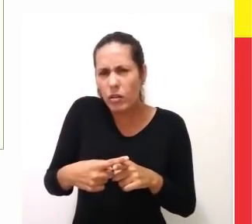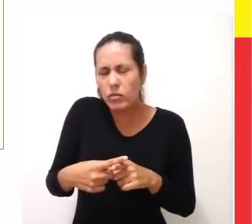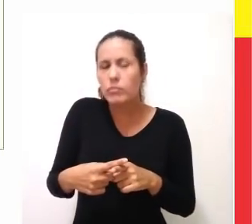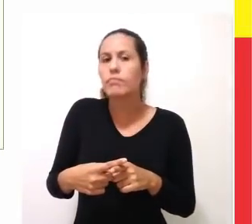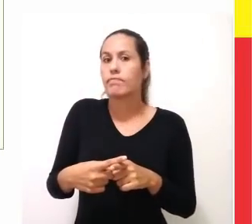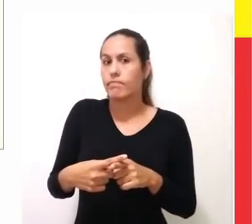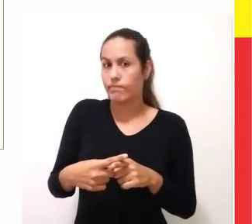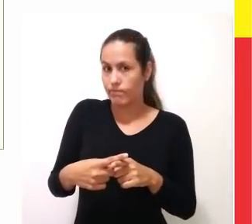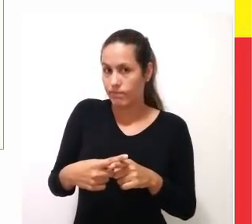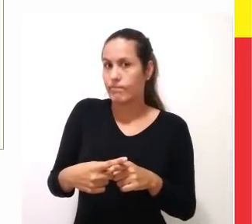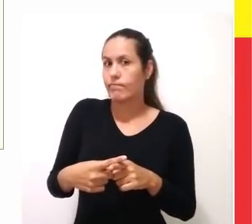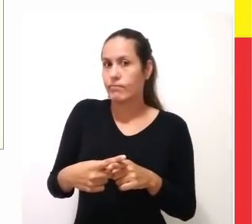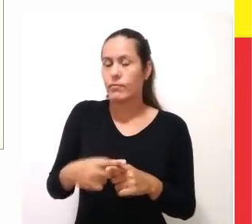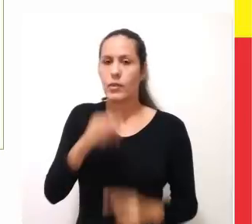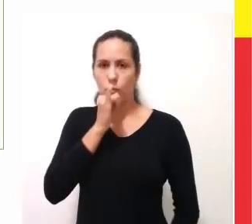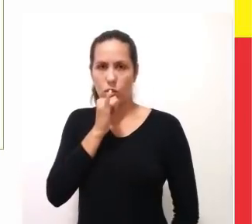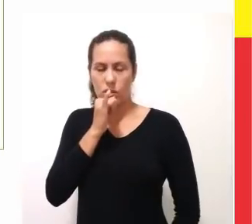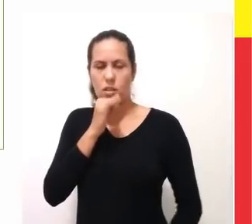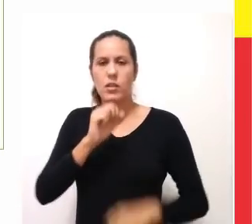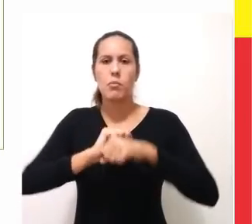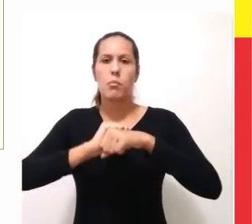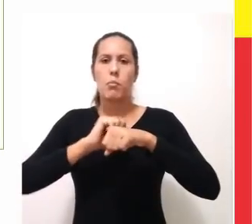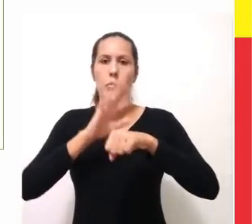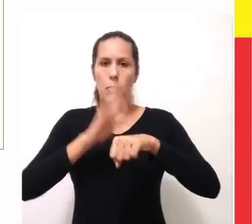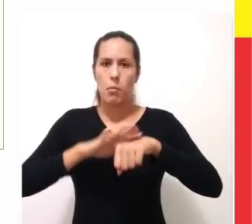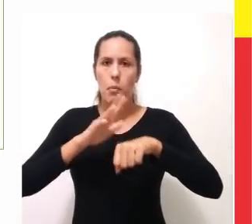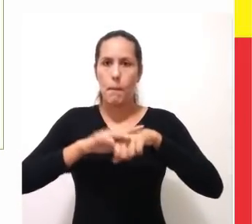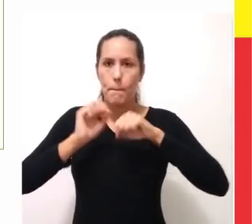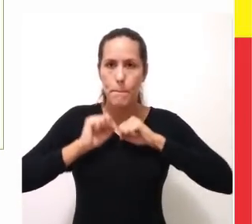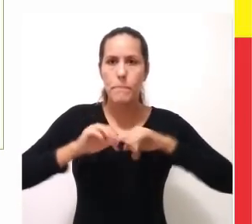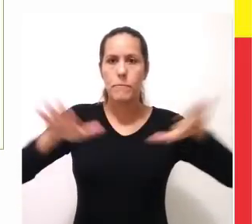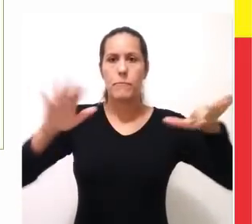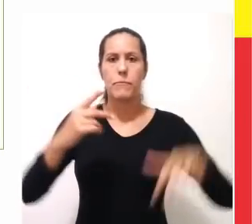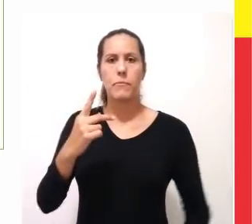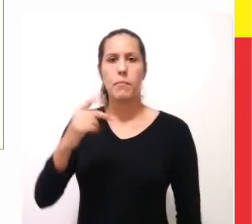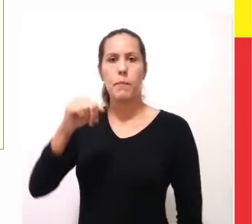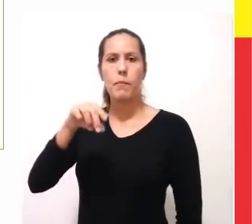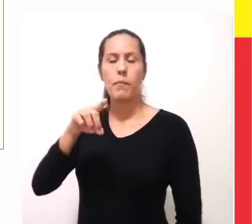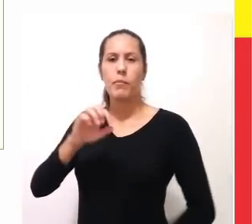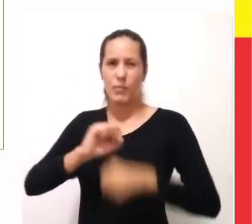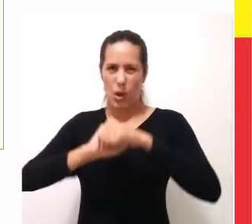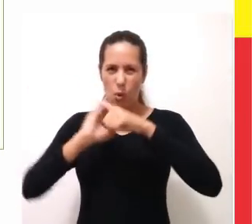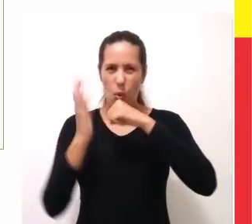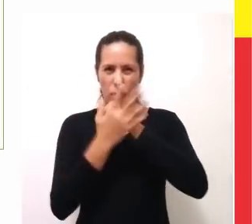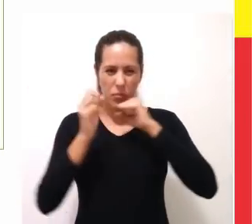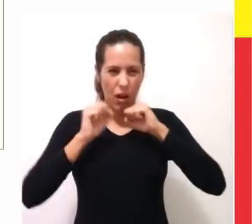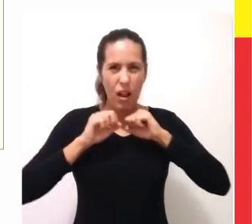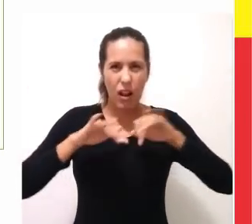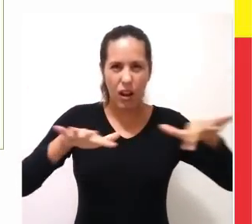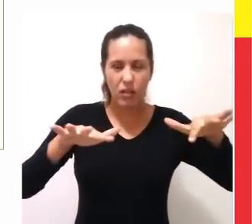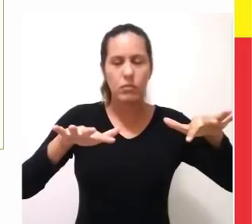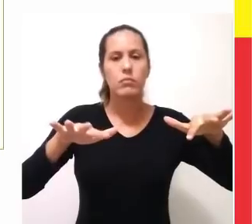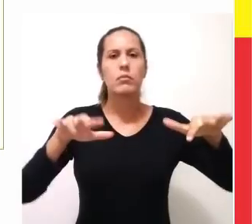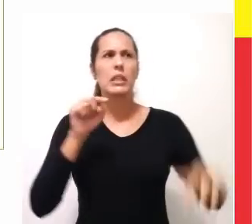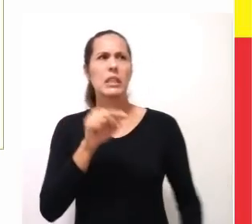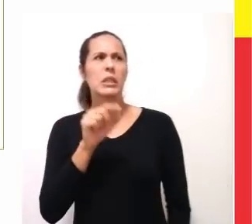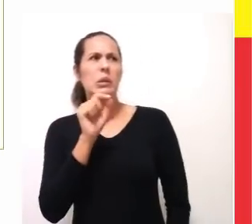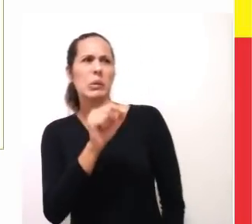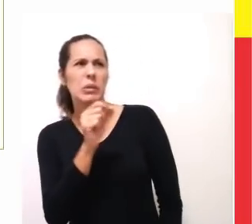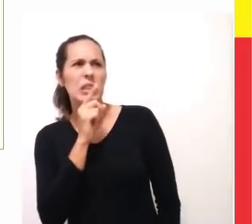você pega no caso o assunto da pandemia. O que é a pandemia? Como aconteceu? Quando